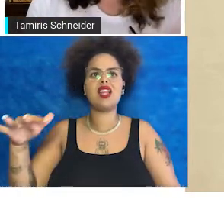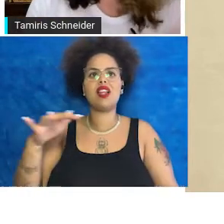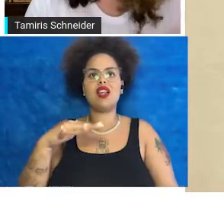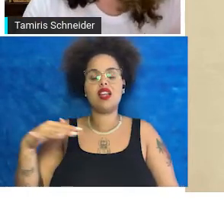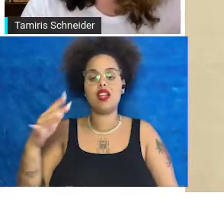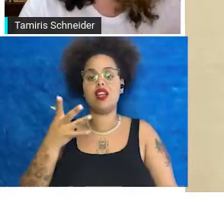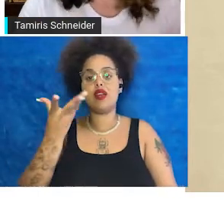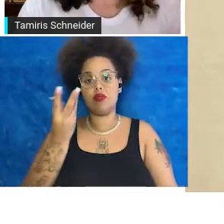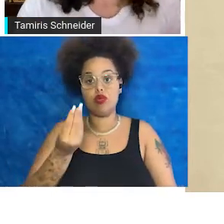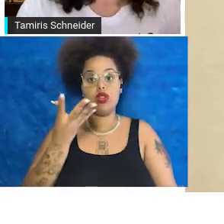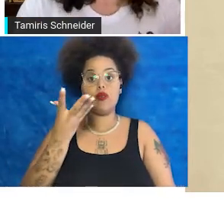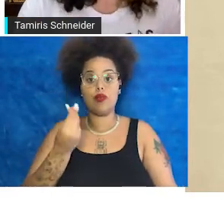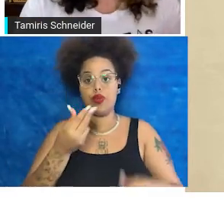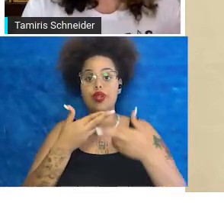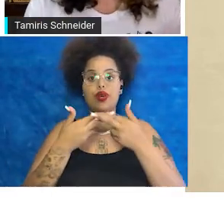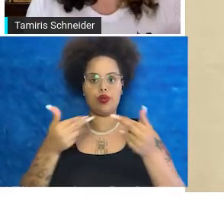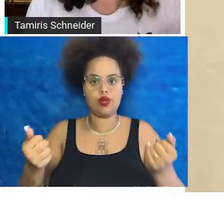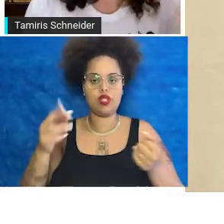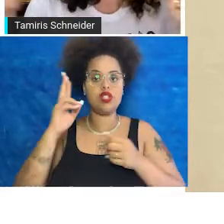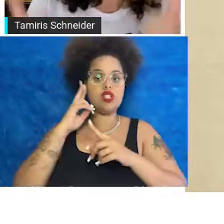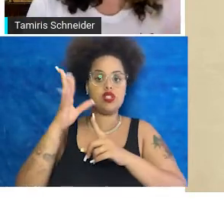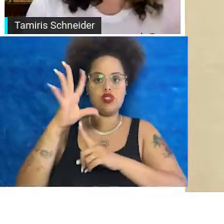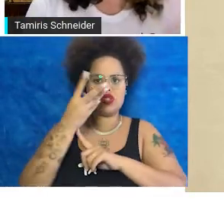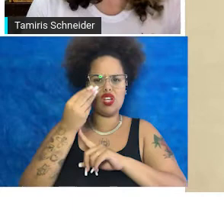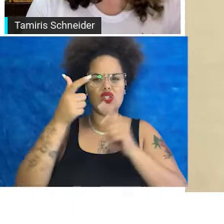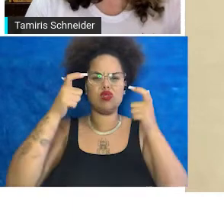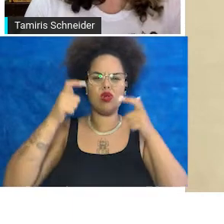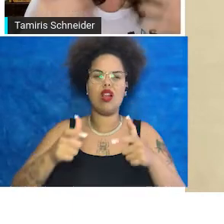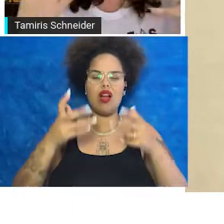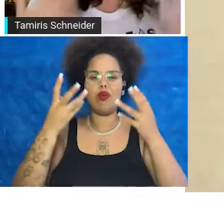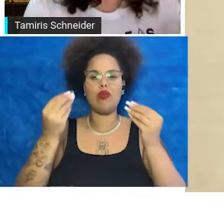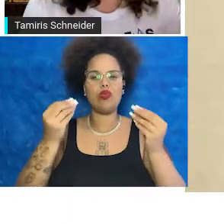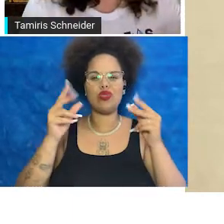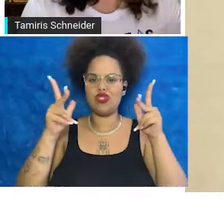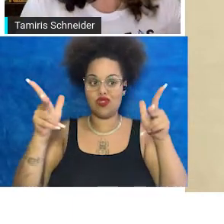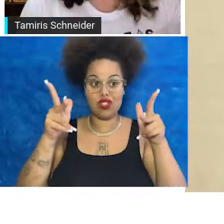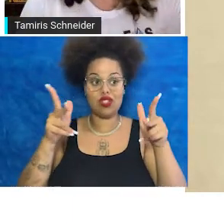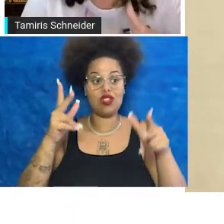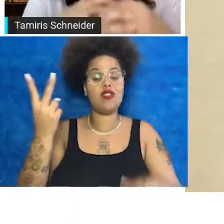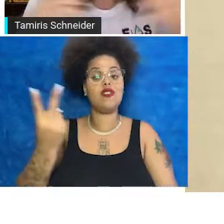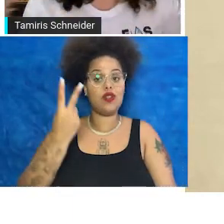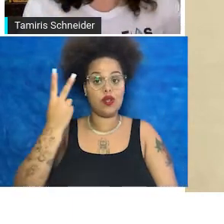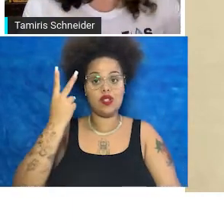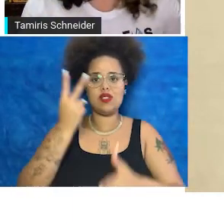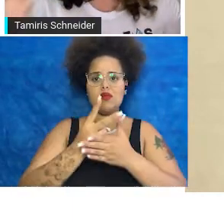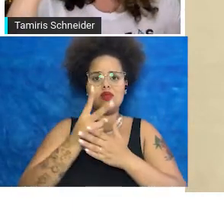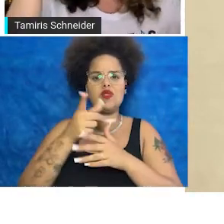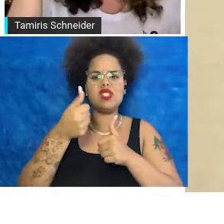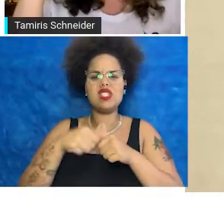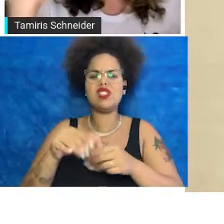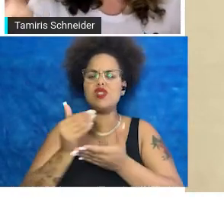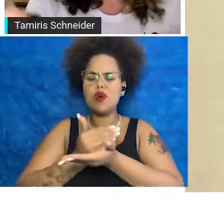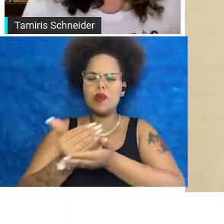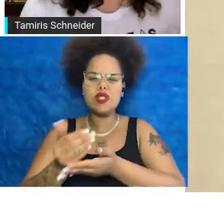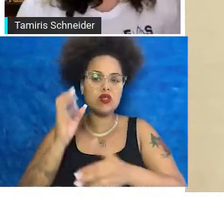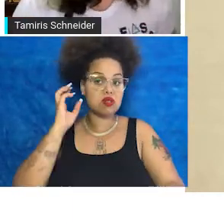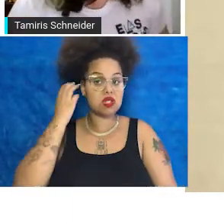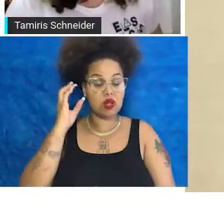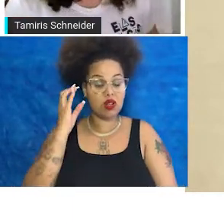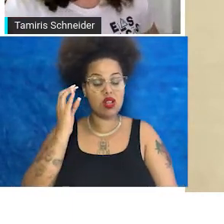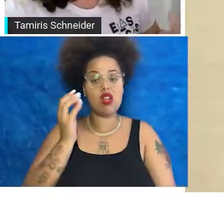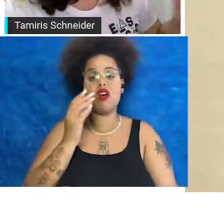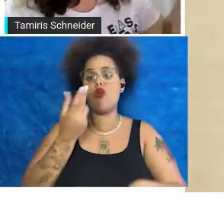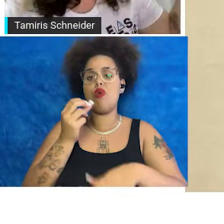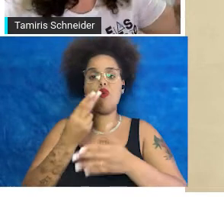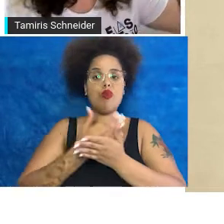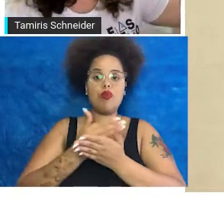muita coisa. Direção de arte é um lugar muito divertido. Valorize, mesmo que você esteja começando com o celular, mesmo que você